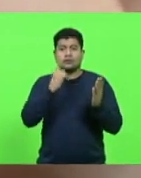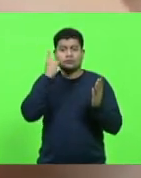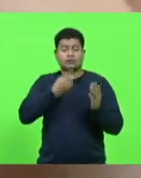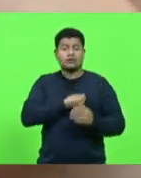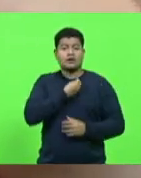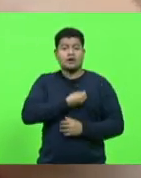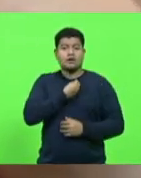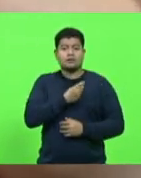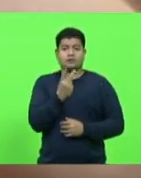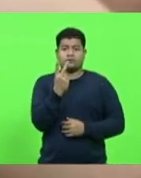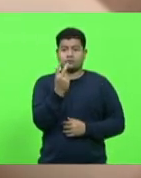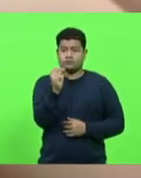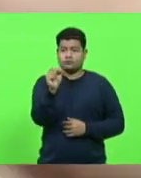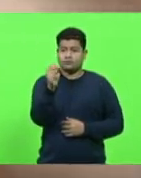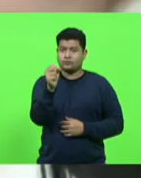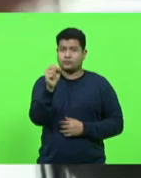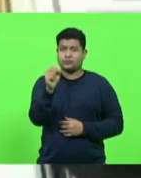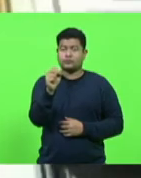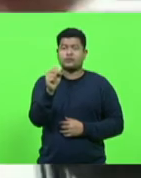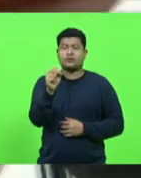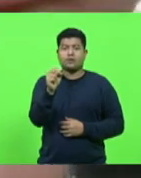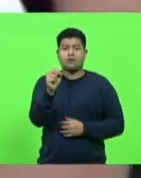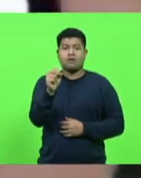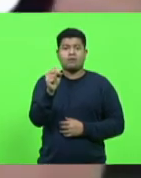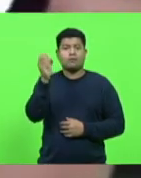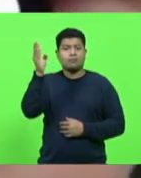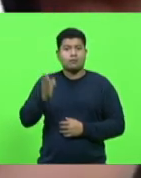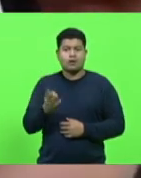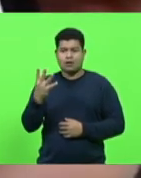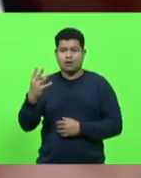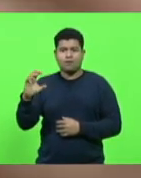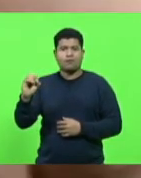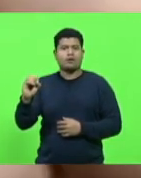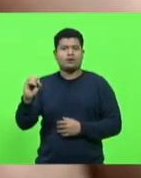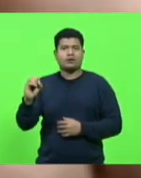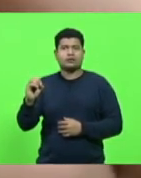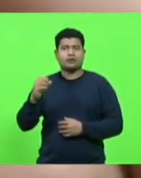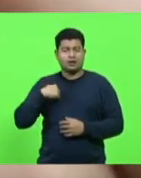presentes, 28 dos 40. Eu já votei aqui, não.